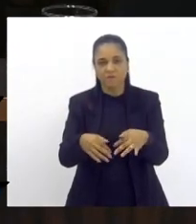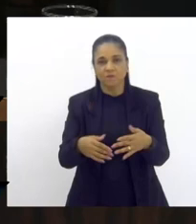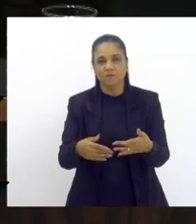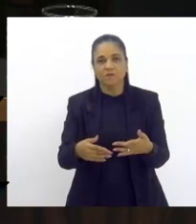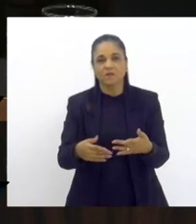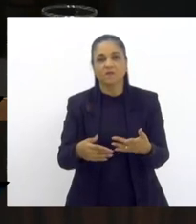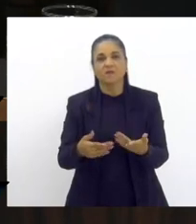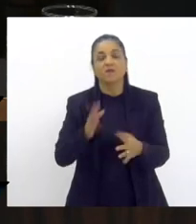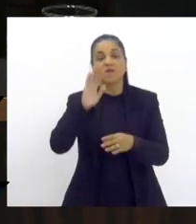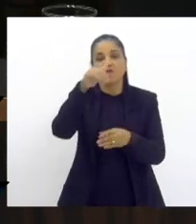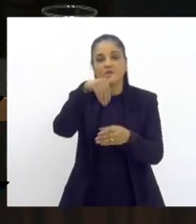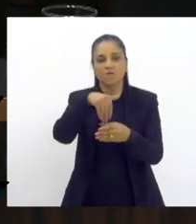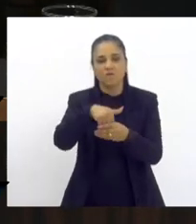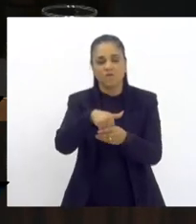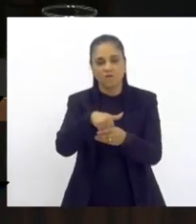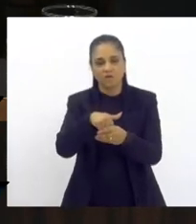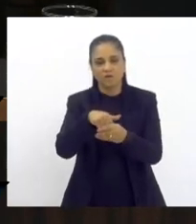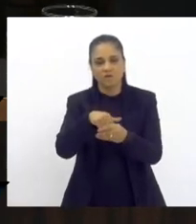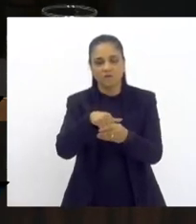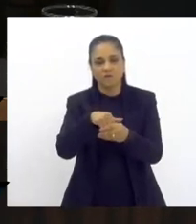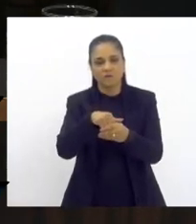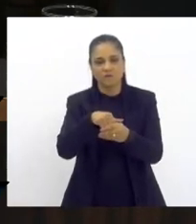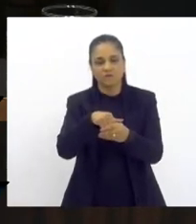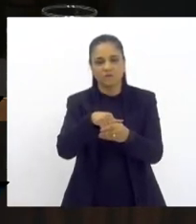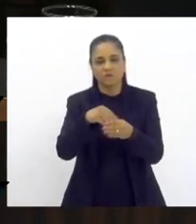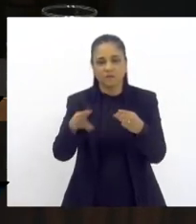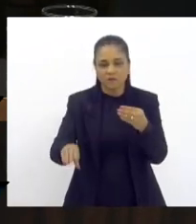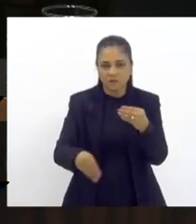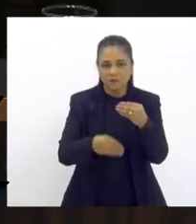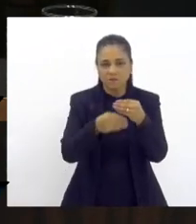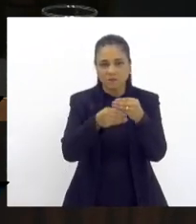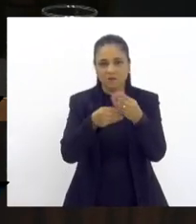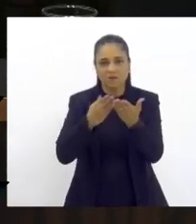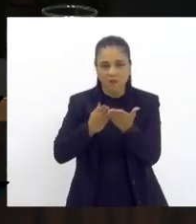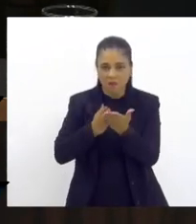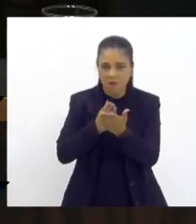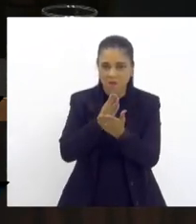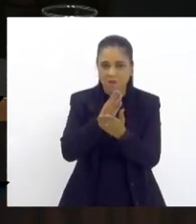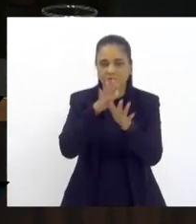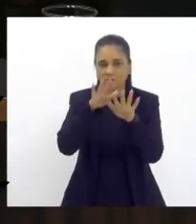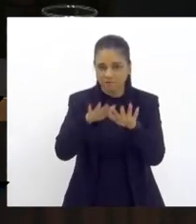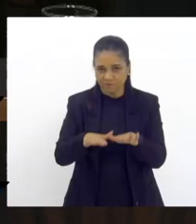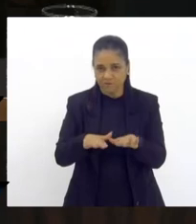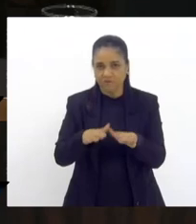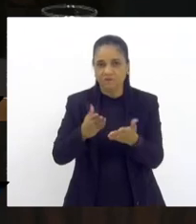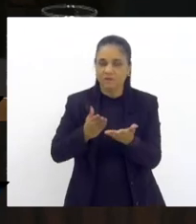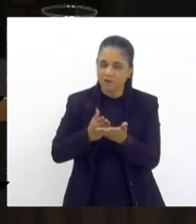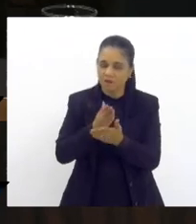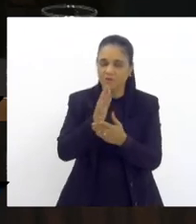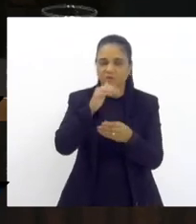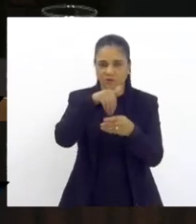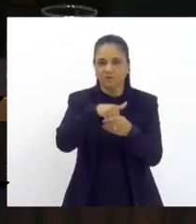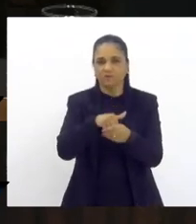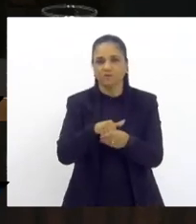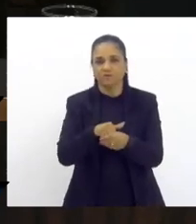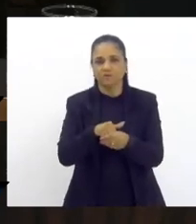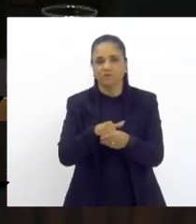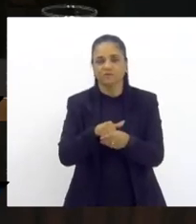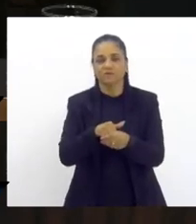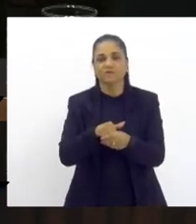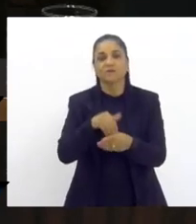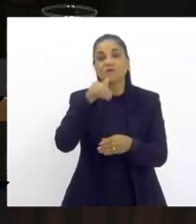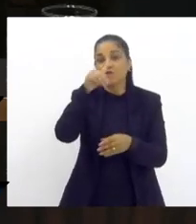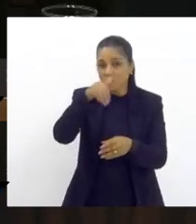Em votação, emenda de redação. Senhores que aprovam, permaneçam como estão. Aprovado. Em